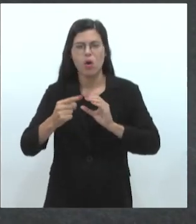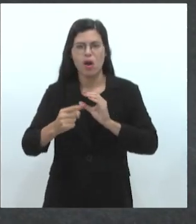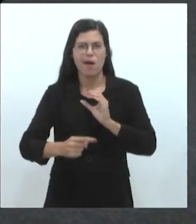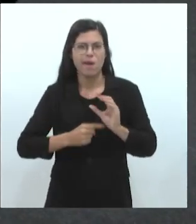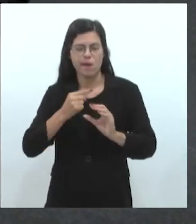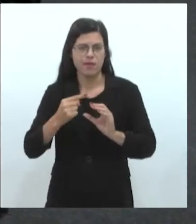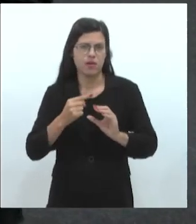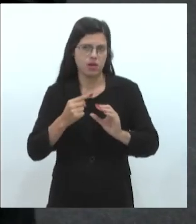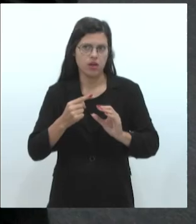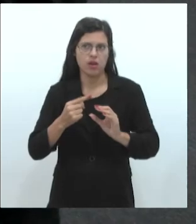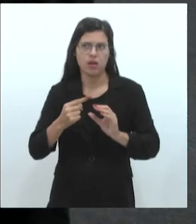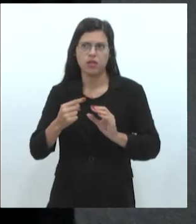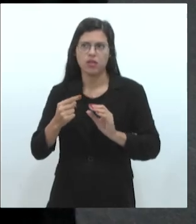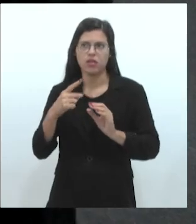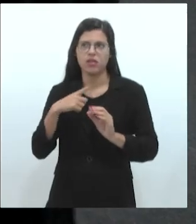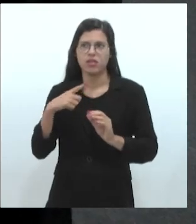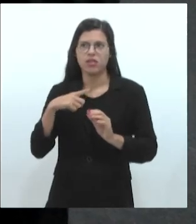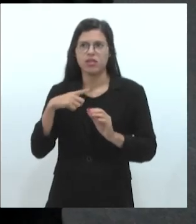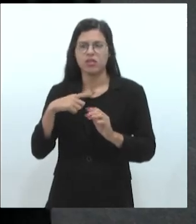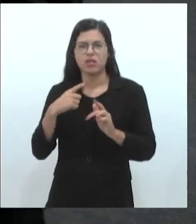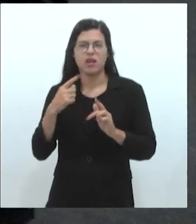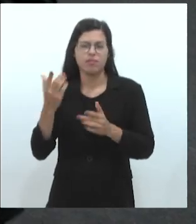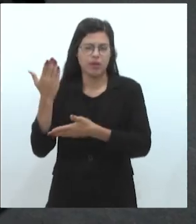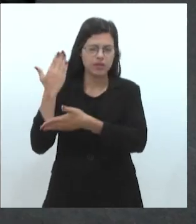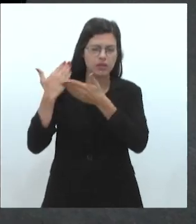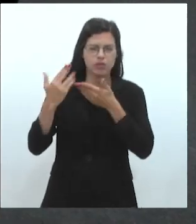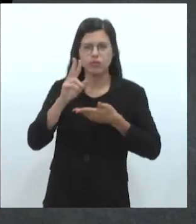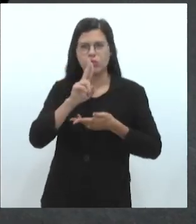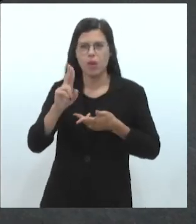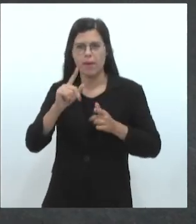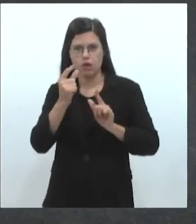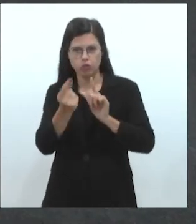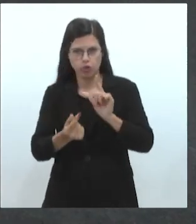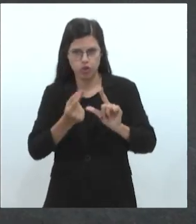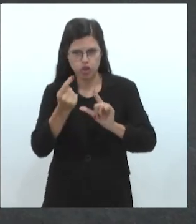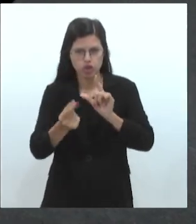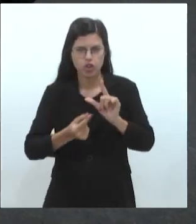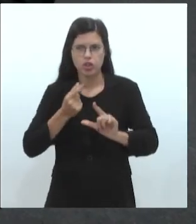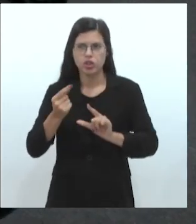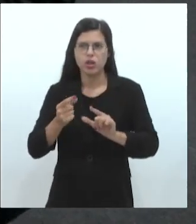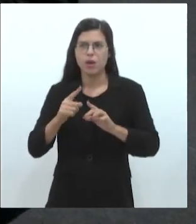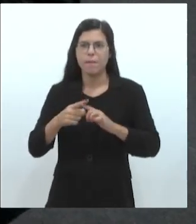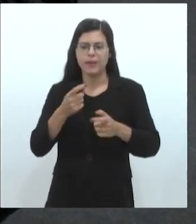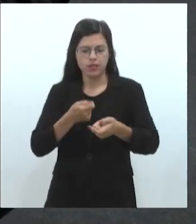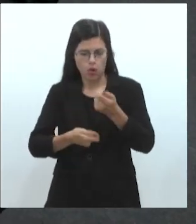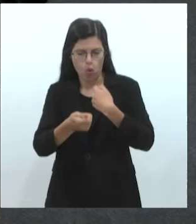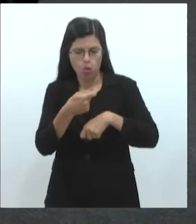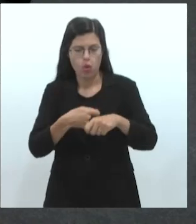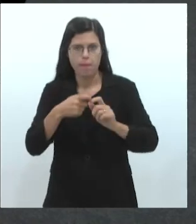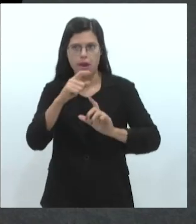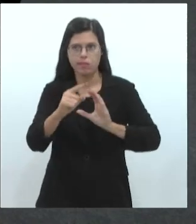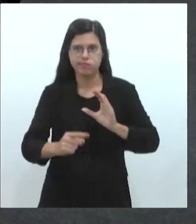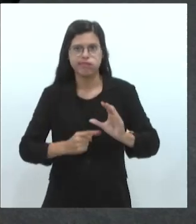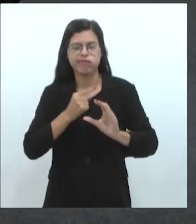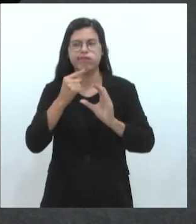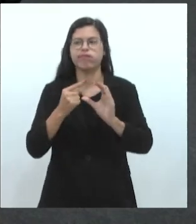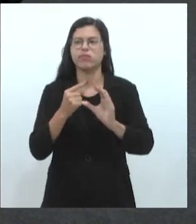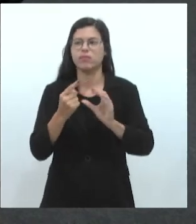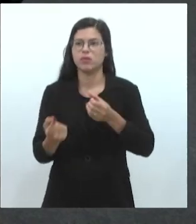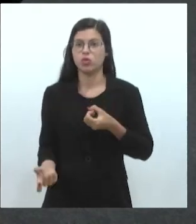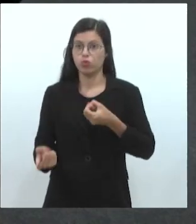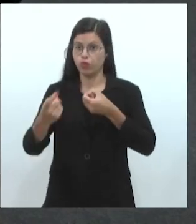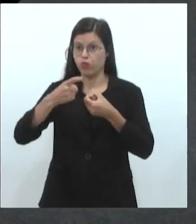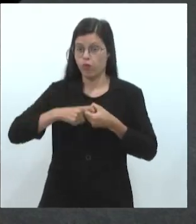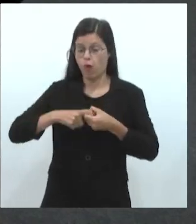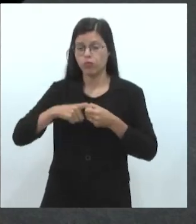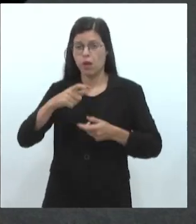um nome meio complexo, dá a impressão que é uma loja de cabeça para baixo. Economia circular dá bem o tom, que é trazer de volta para a